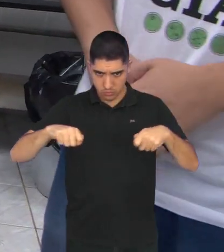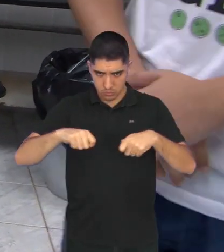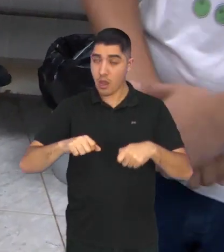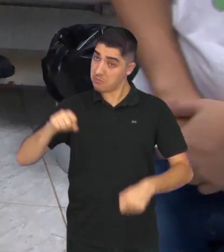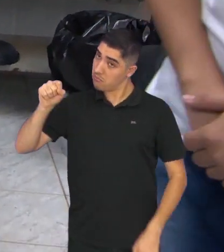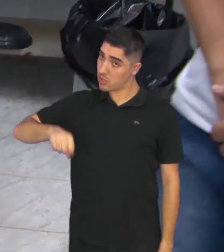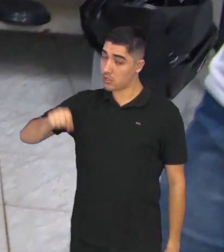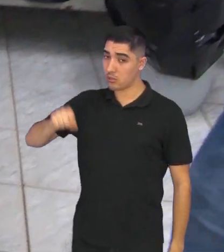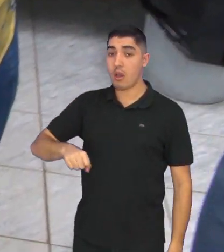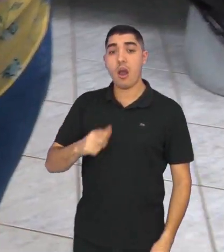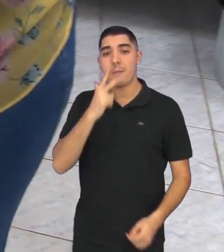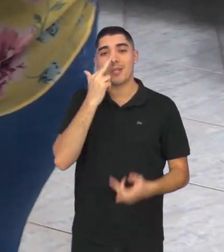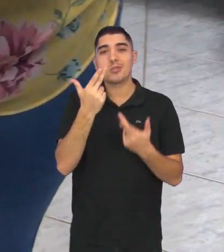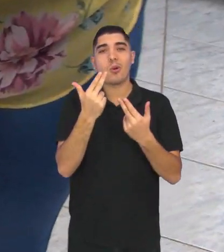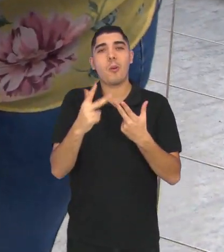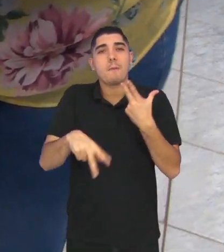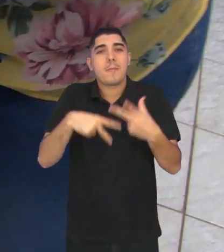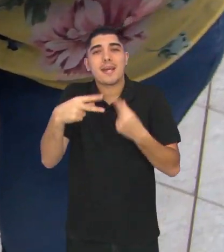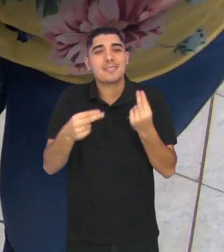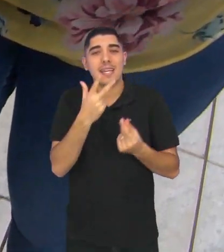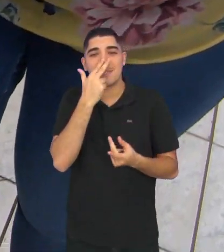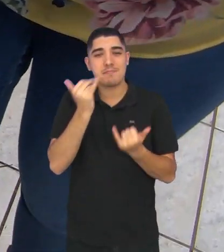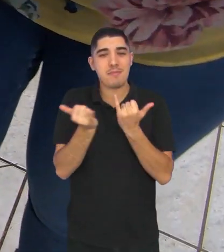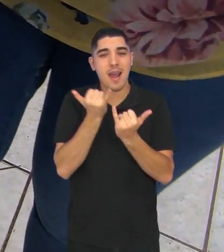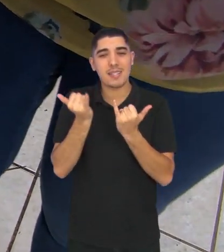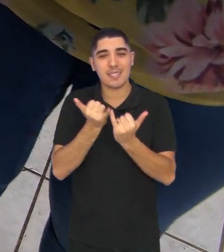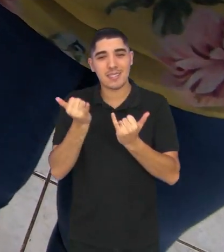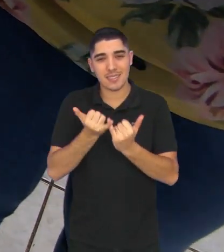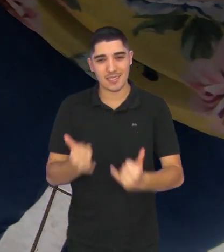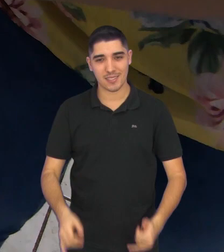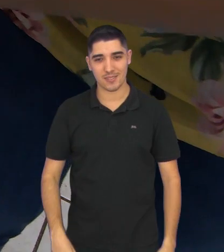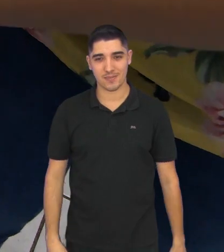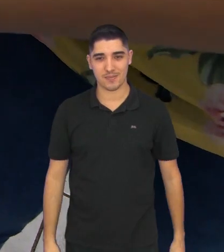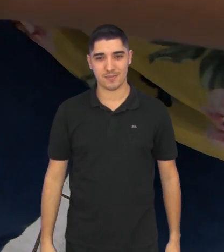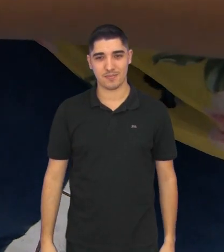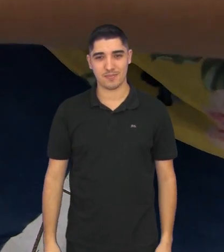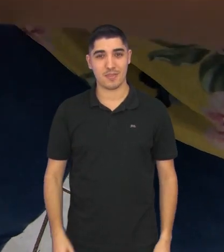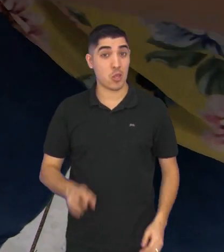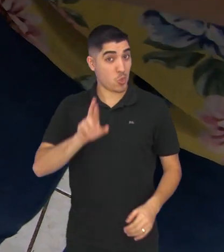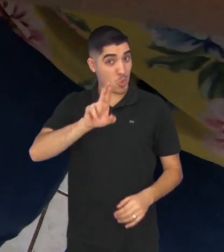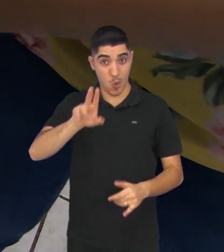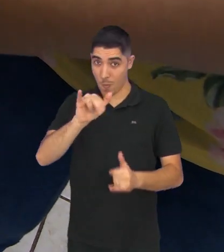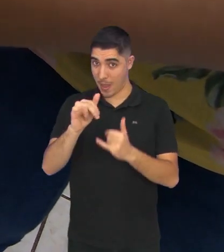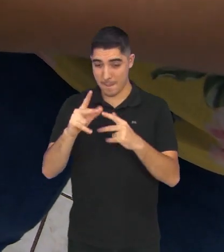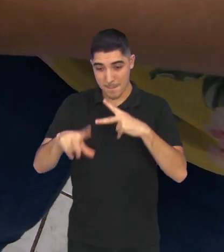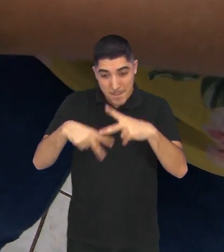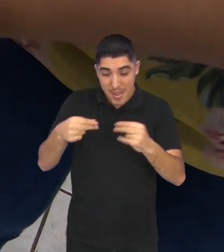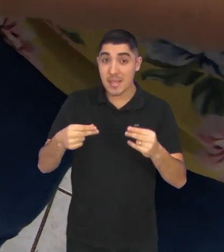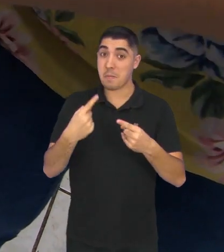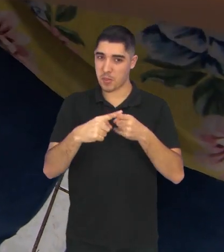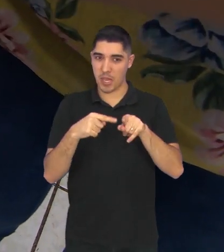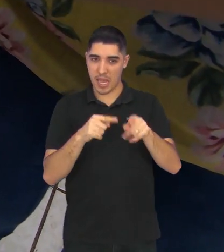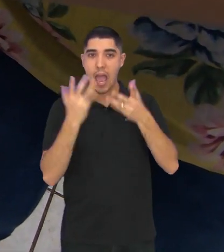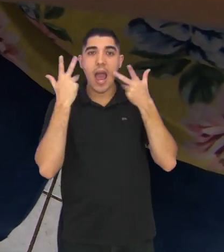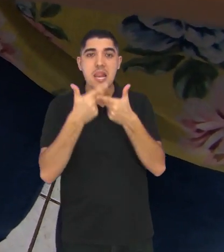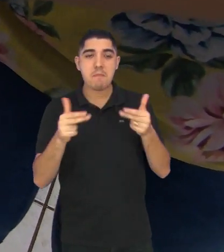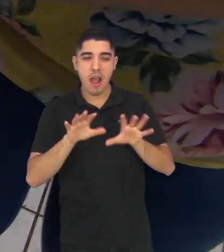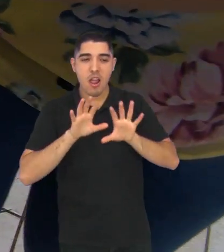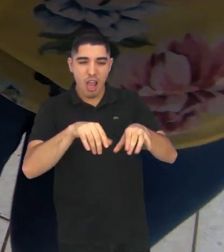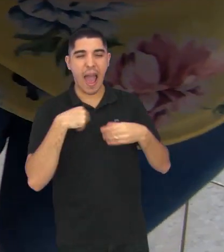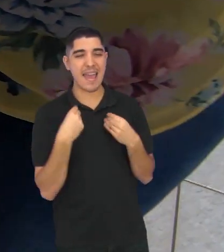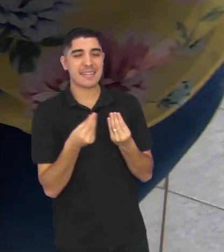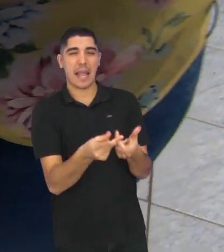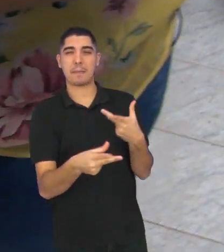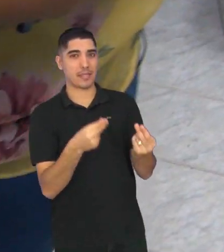Sim. Como se fosse um presentinho, gente. Olha aqui. Não é presente, porque com animais silvestres a gente não